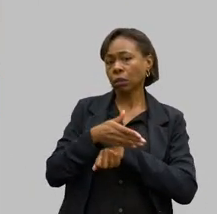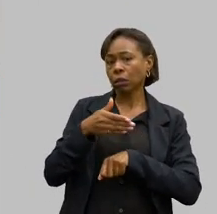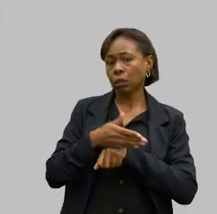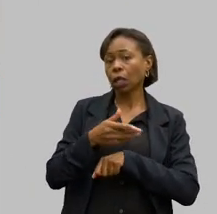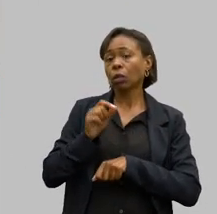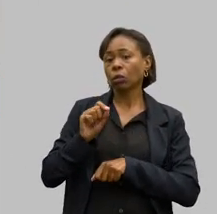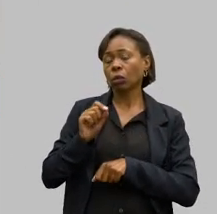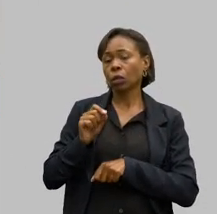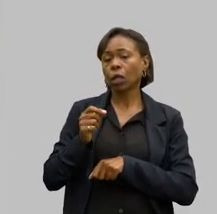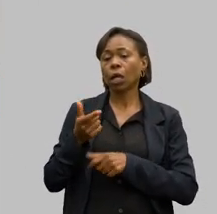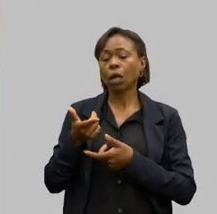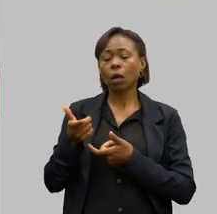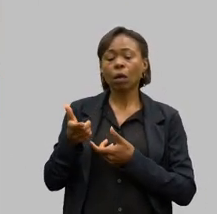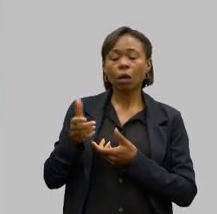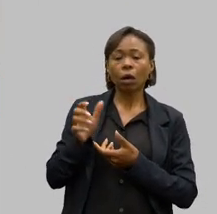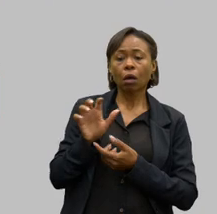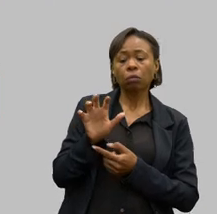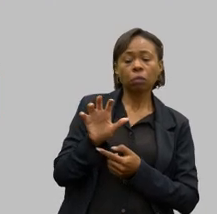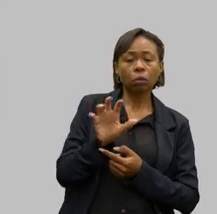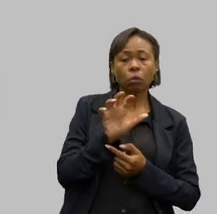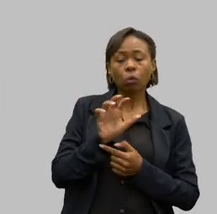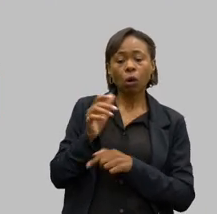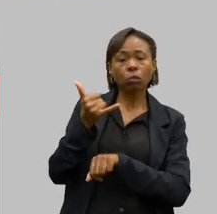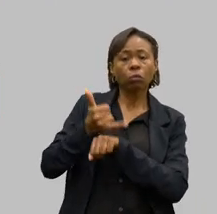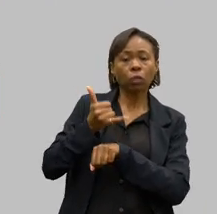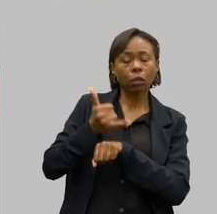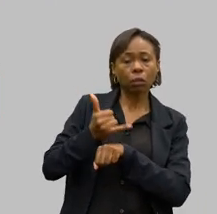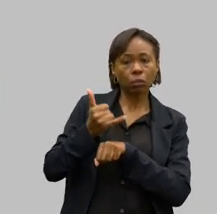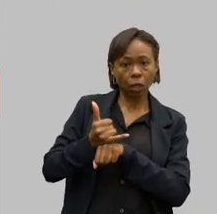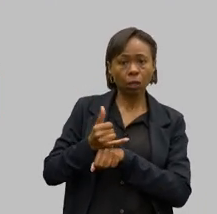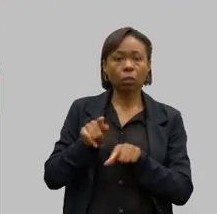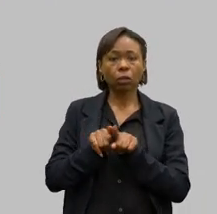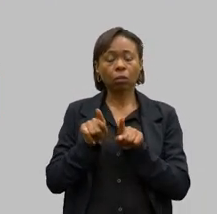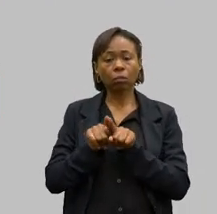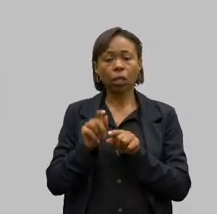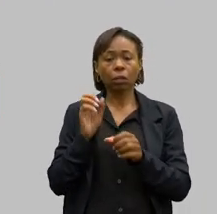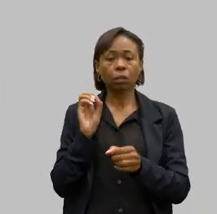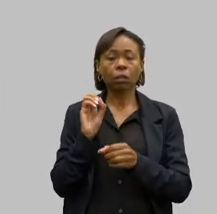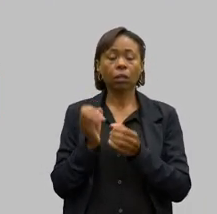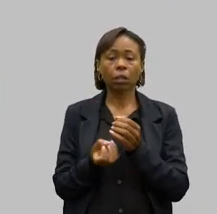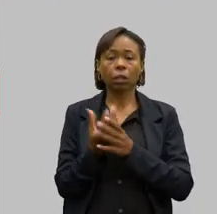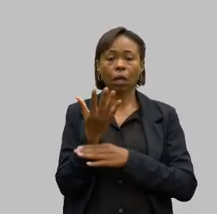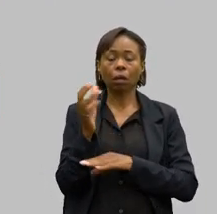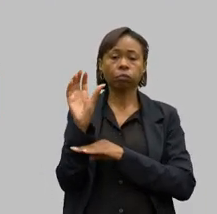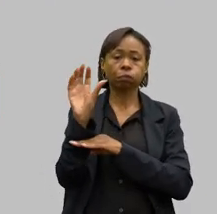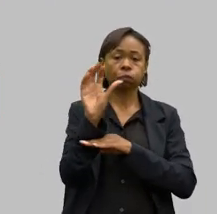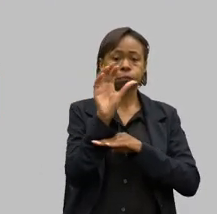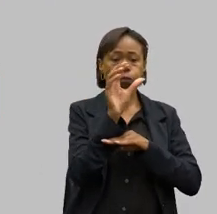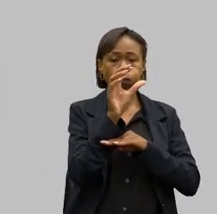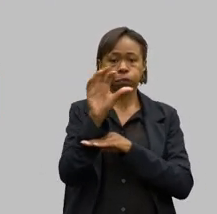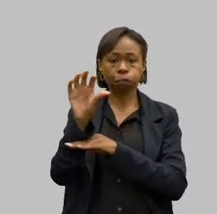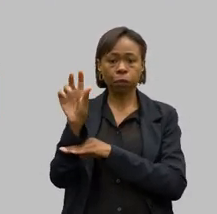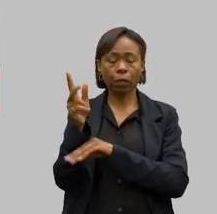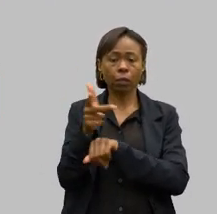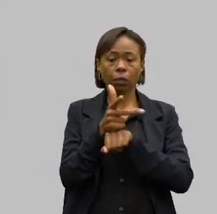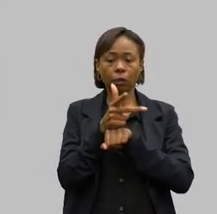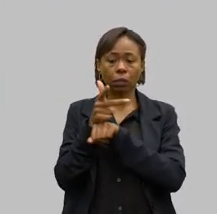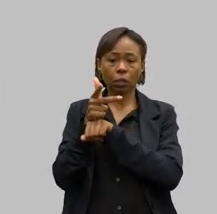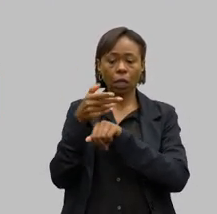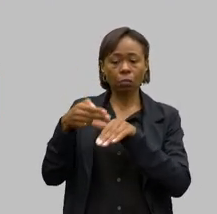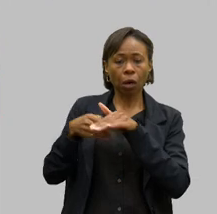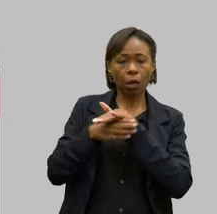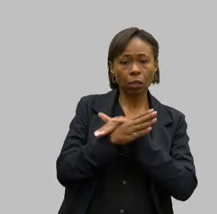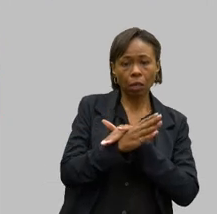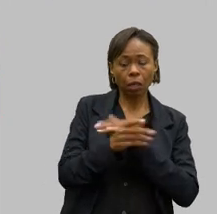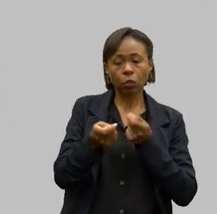metais portátil ou fixo. Instalar sistema de vídeo monitoramento com possibilidade de acesso, controle e vigilância